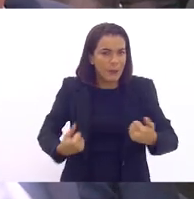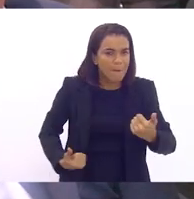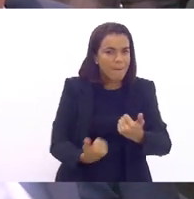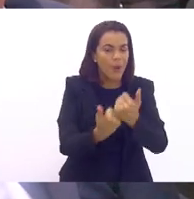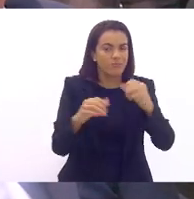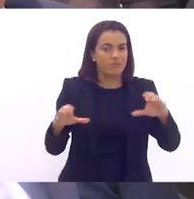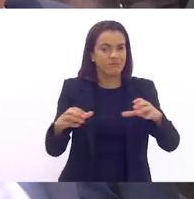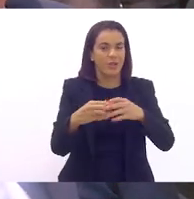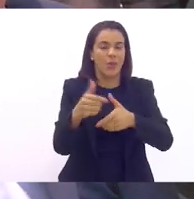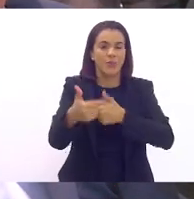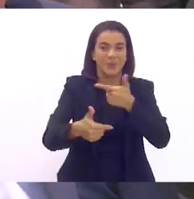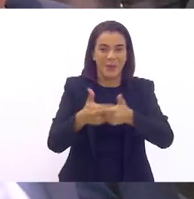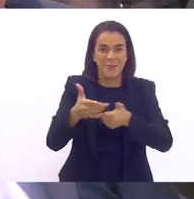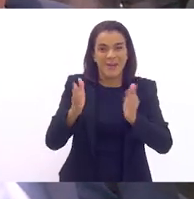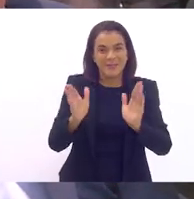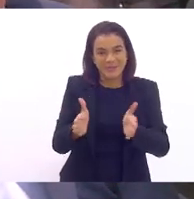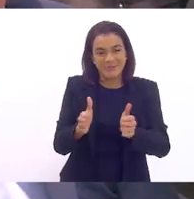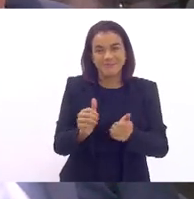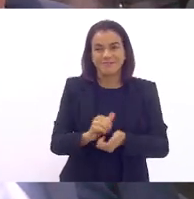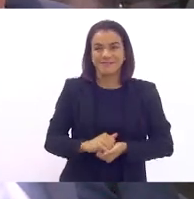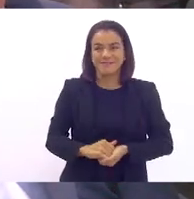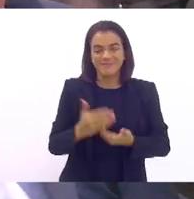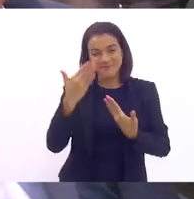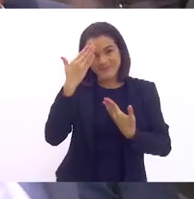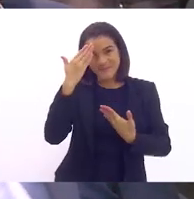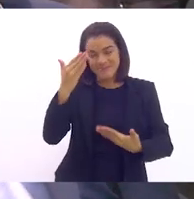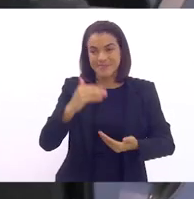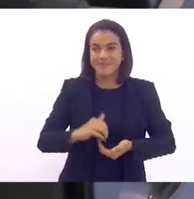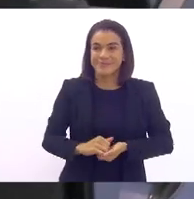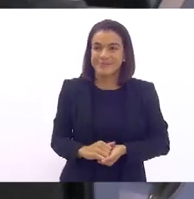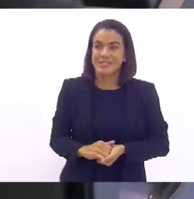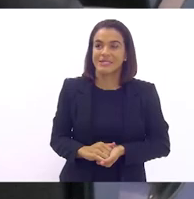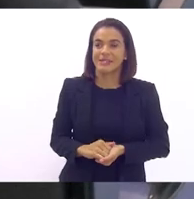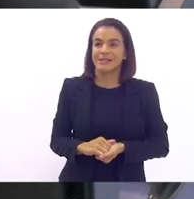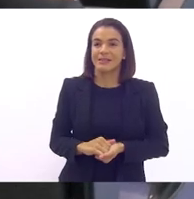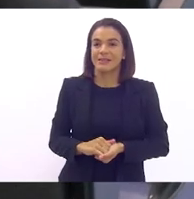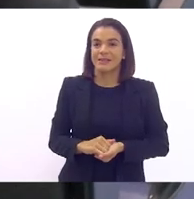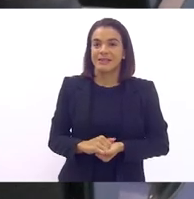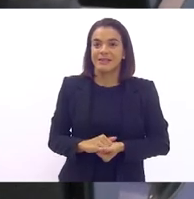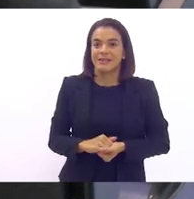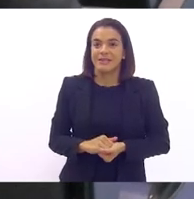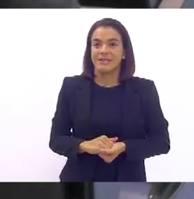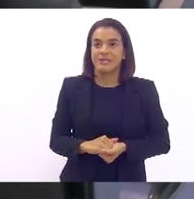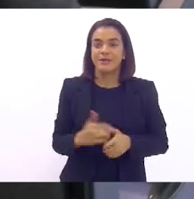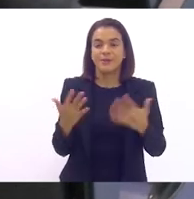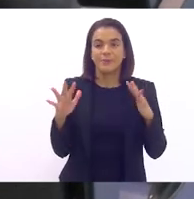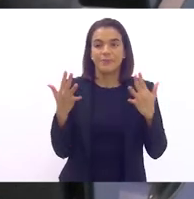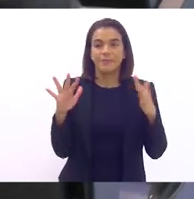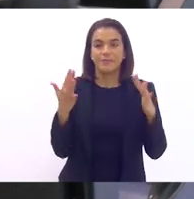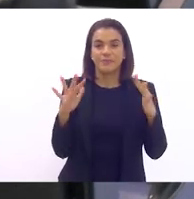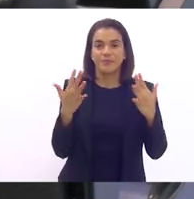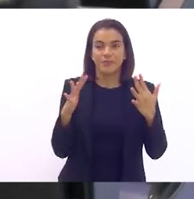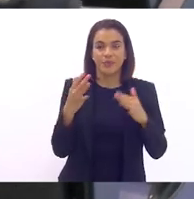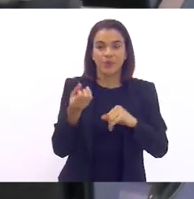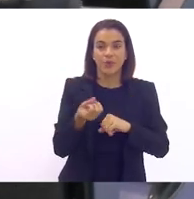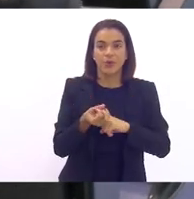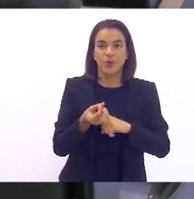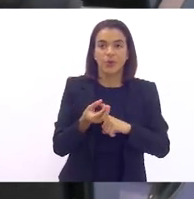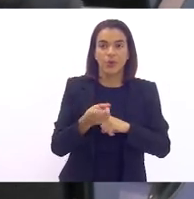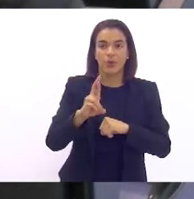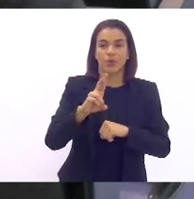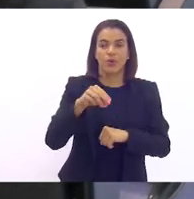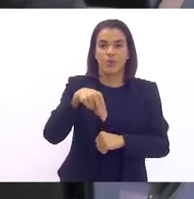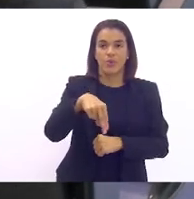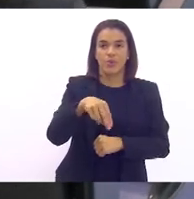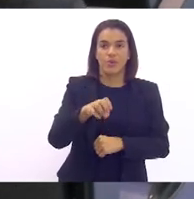juntarmos ao trabalho já desenvolvido com a CRJ Muito obrigado obrigada Rodrigo Dr Nelson rog